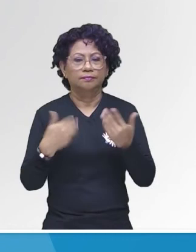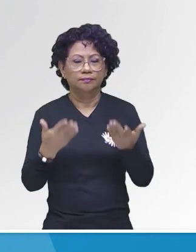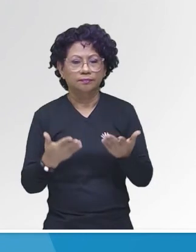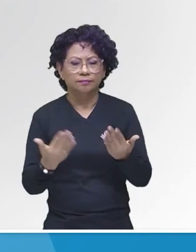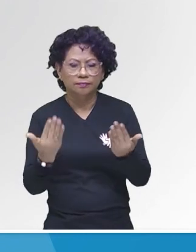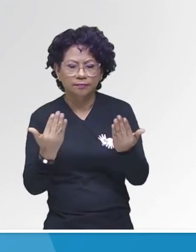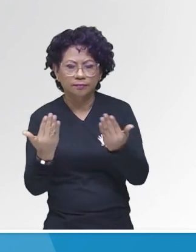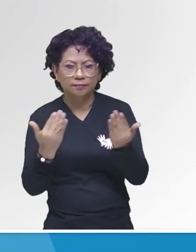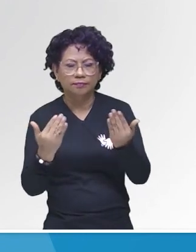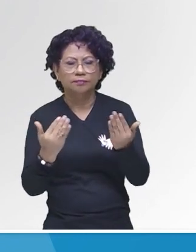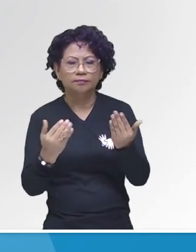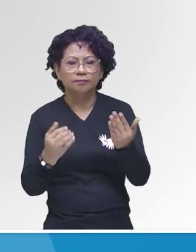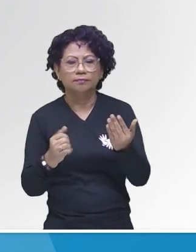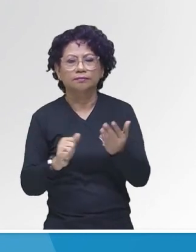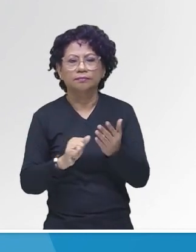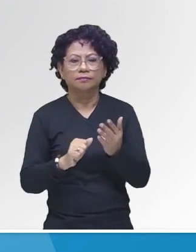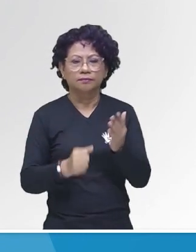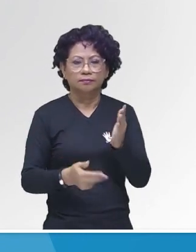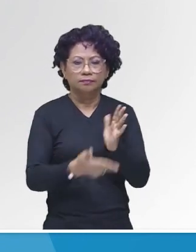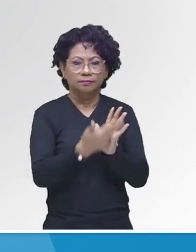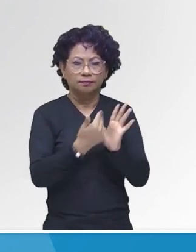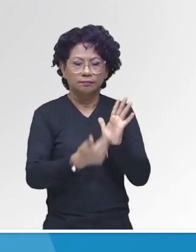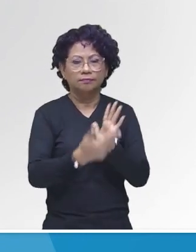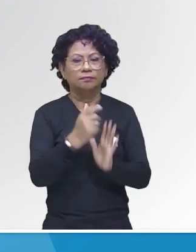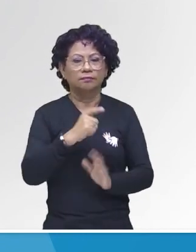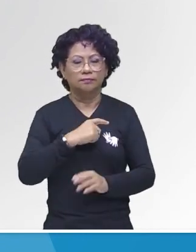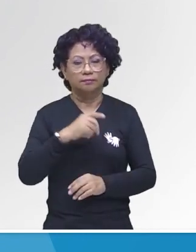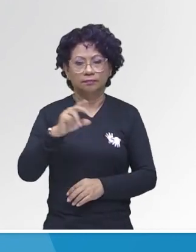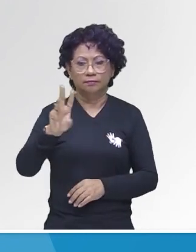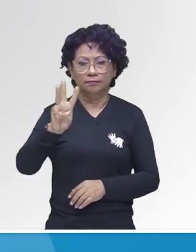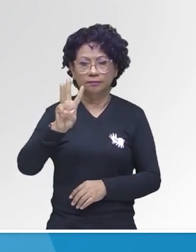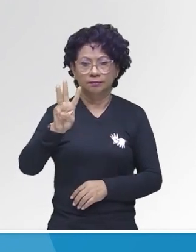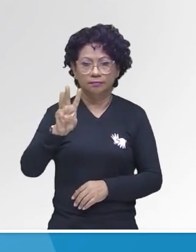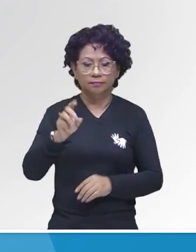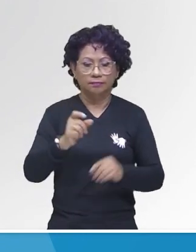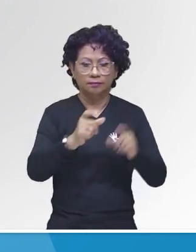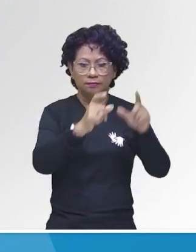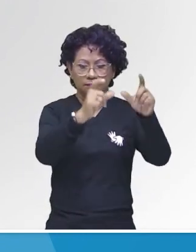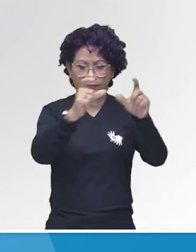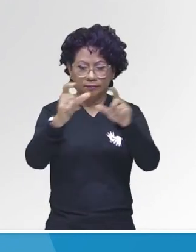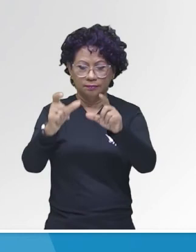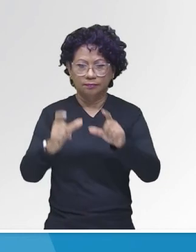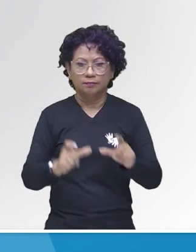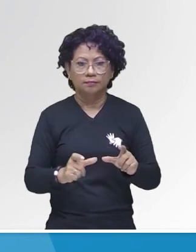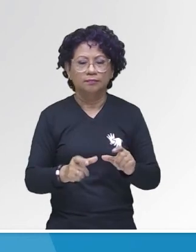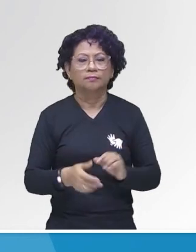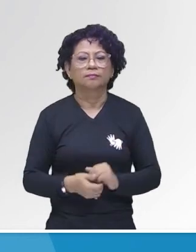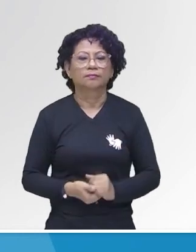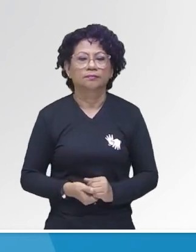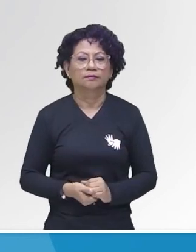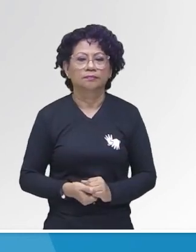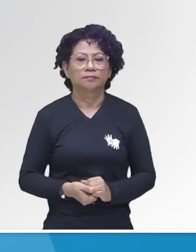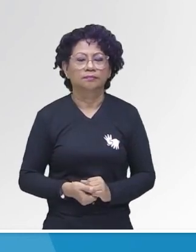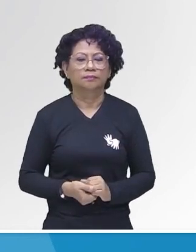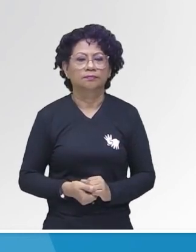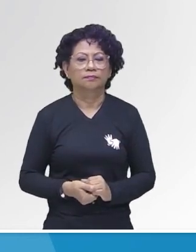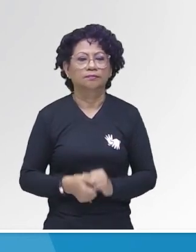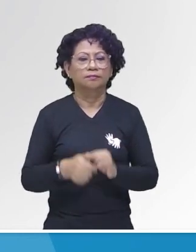temos aí 3 posições que são arestas do cubo, são vértices do